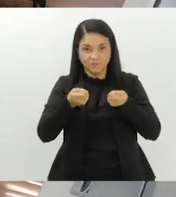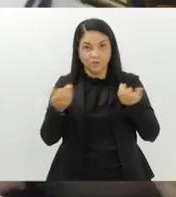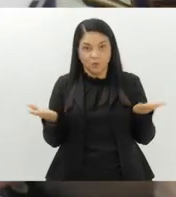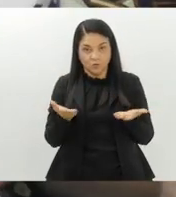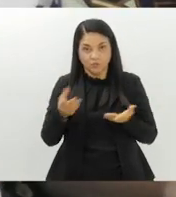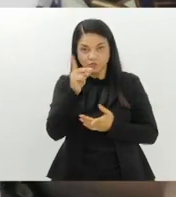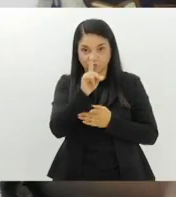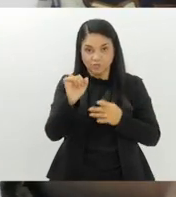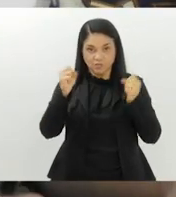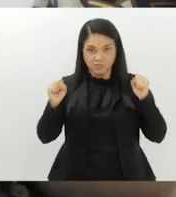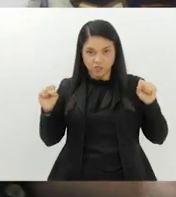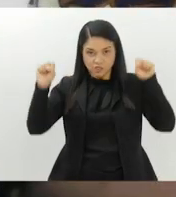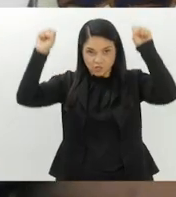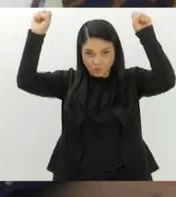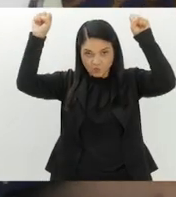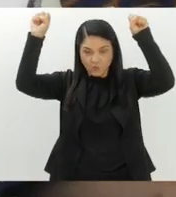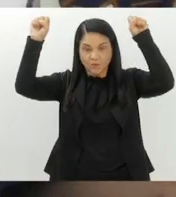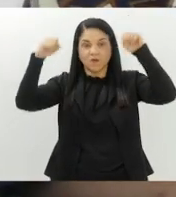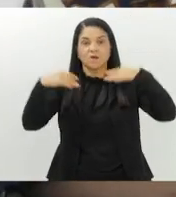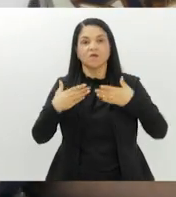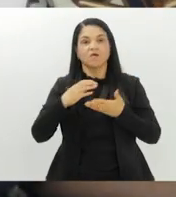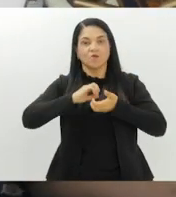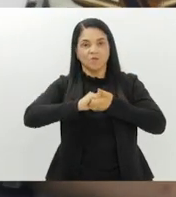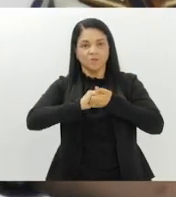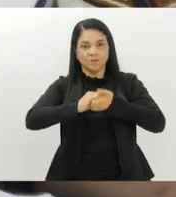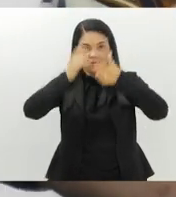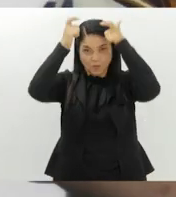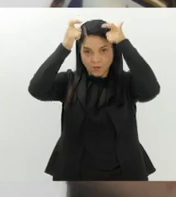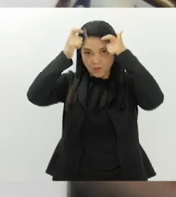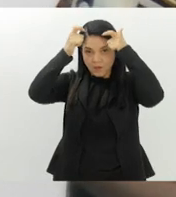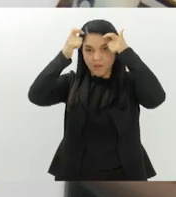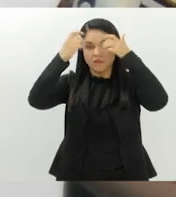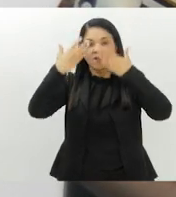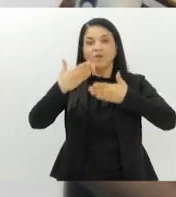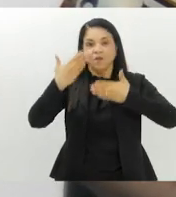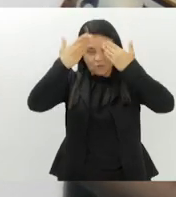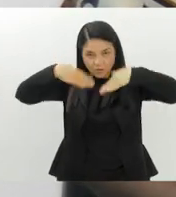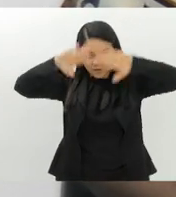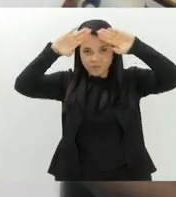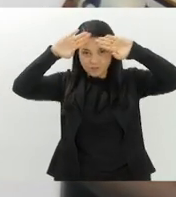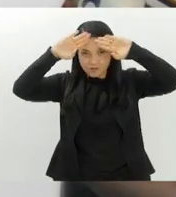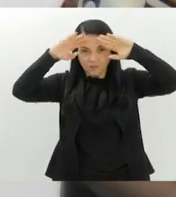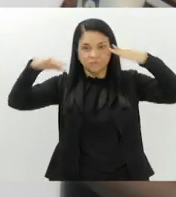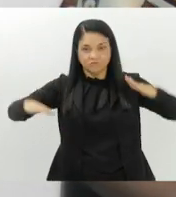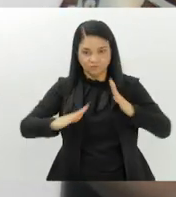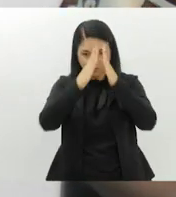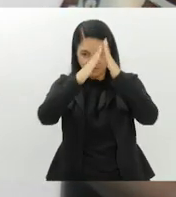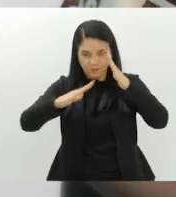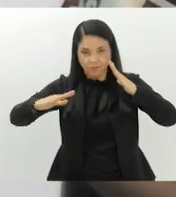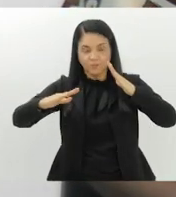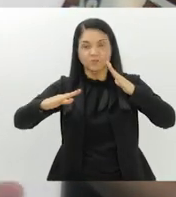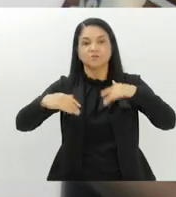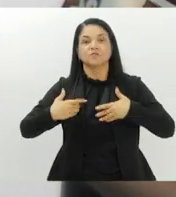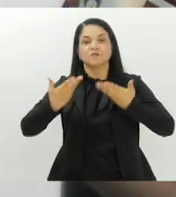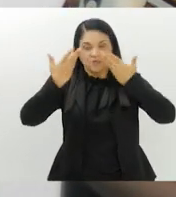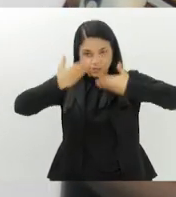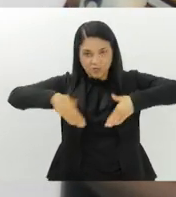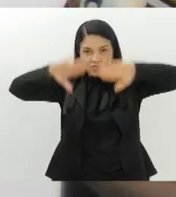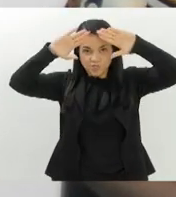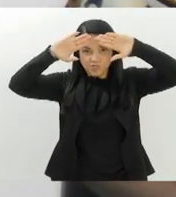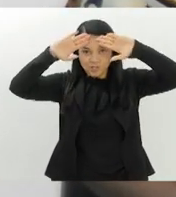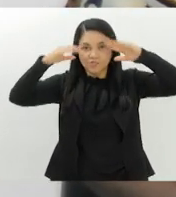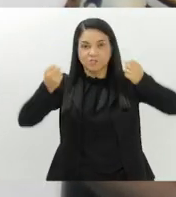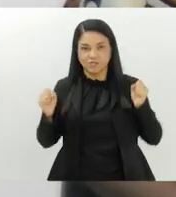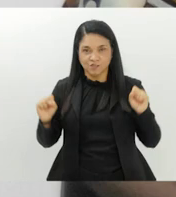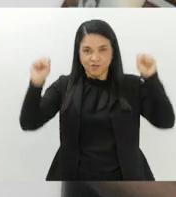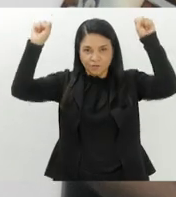então eu inicio a minha fala cumprimentando o rei, inclusive o orixá que rege o meu templo sagrado, que é o templo Centro Espírita Xangô das Almas, que nesse ano completou 31